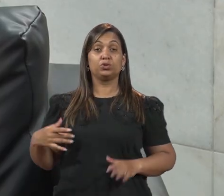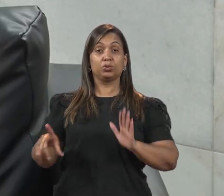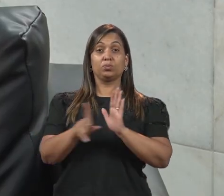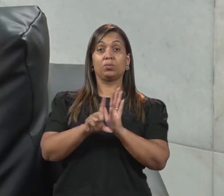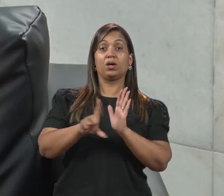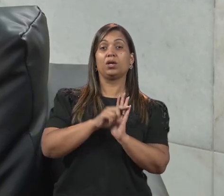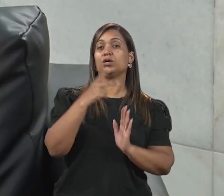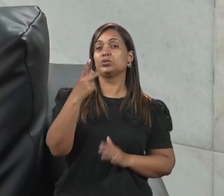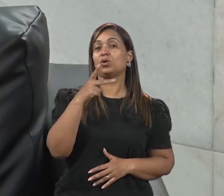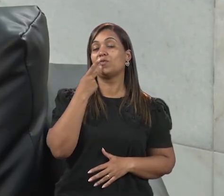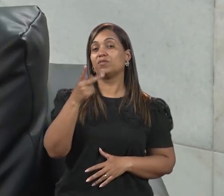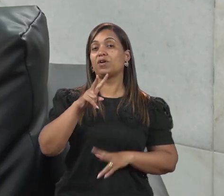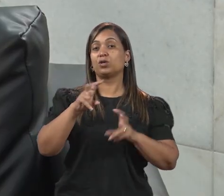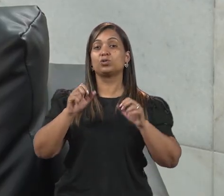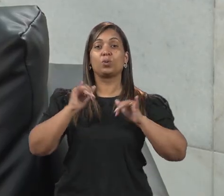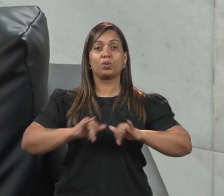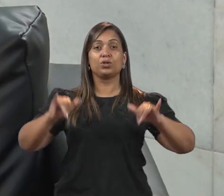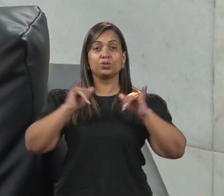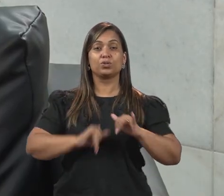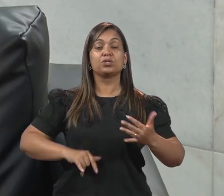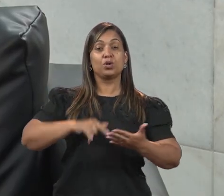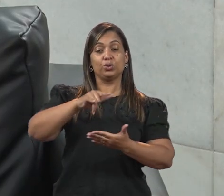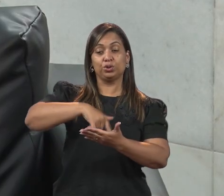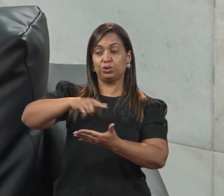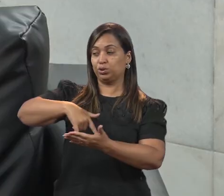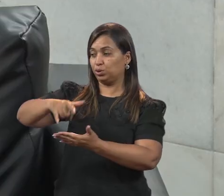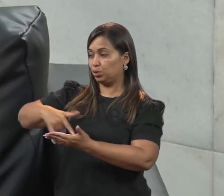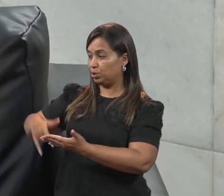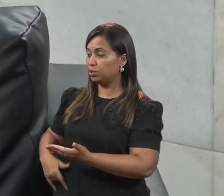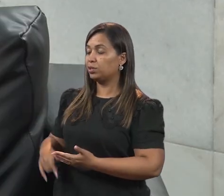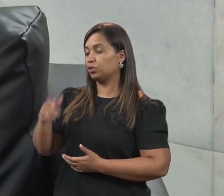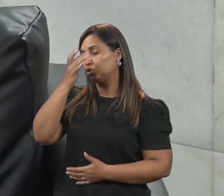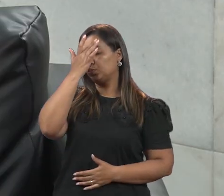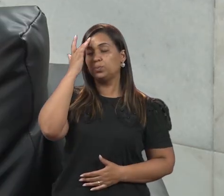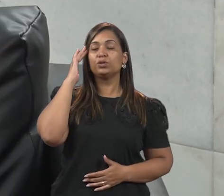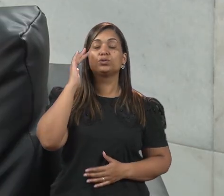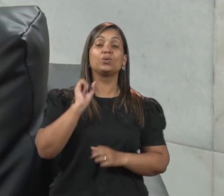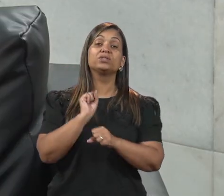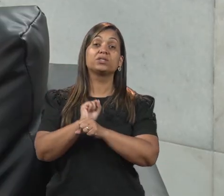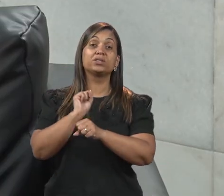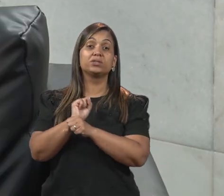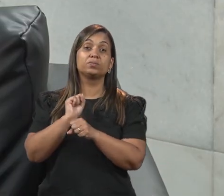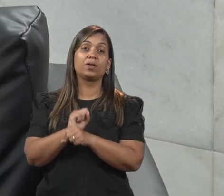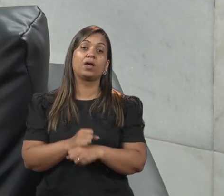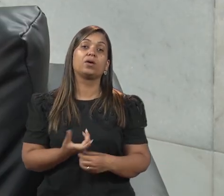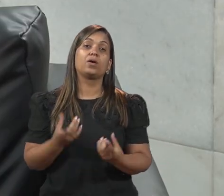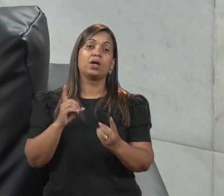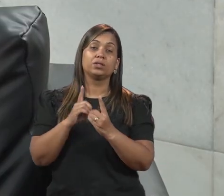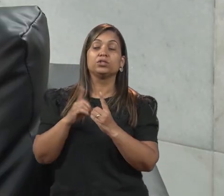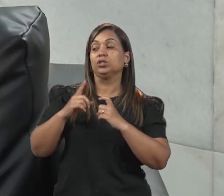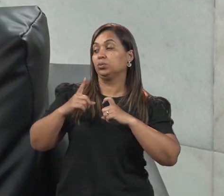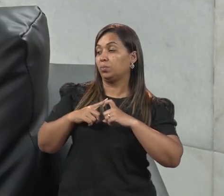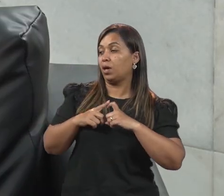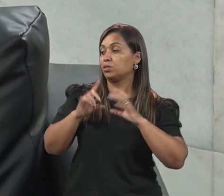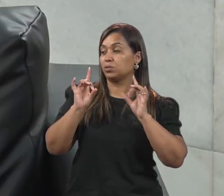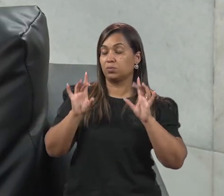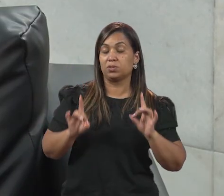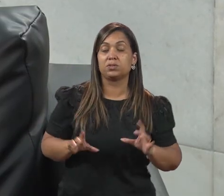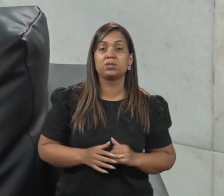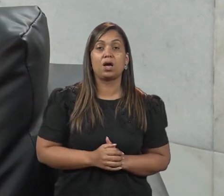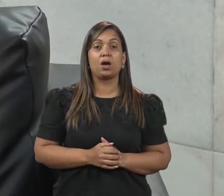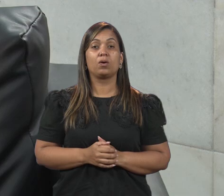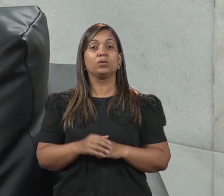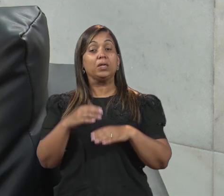senhor trata da divulgação de listas eletrônicas de pacientes aí que aguardam por consulta por médicos